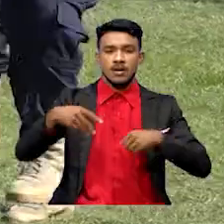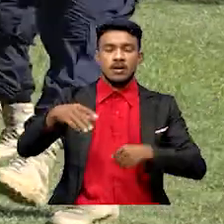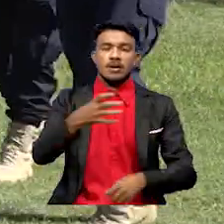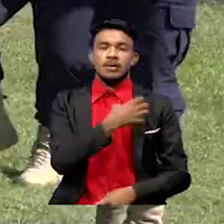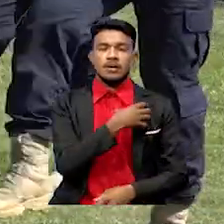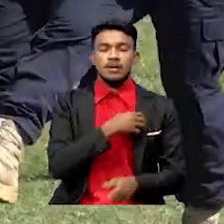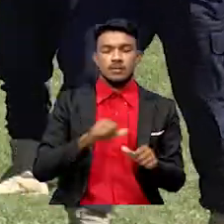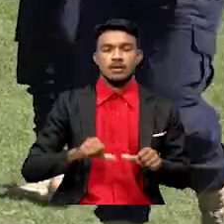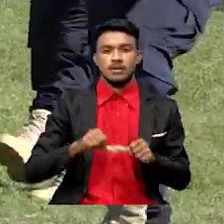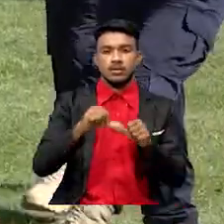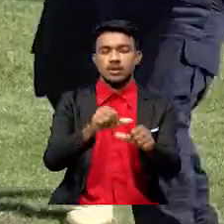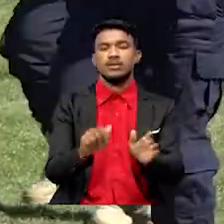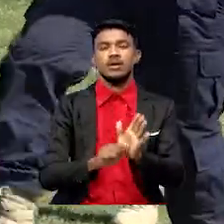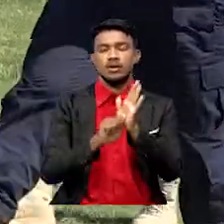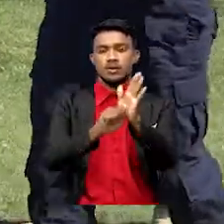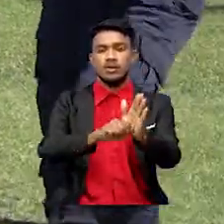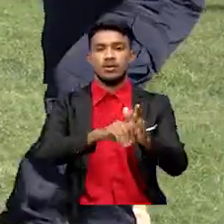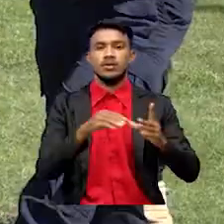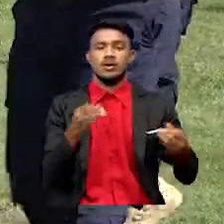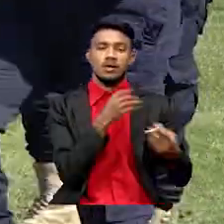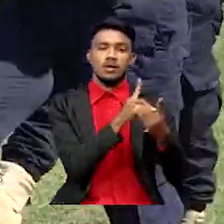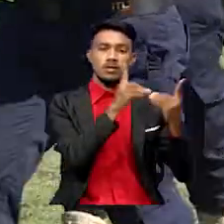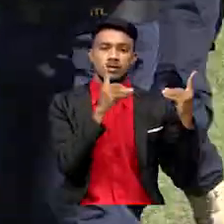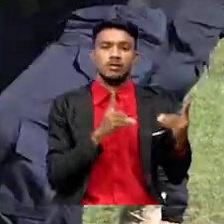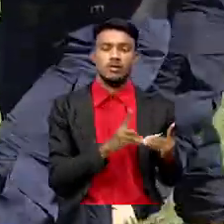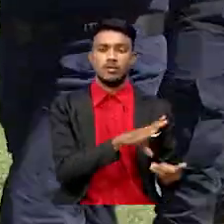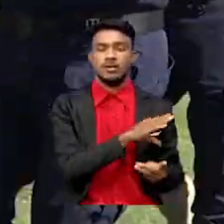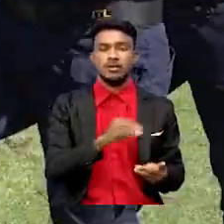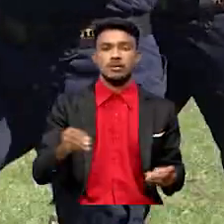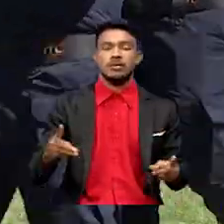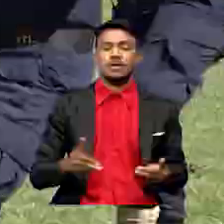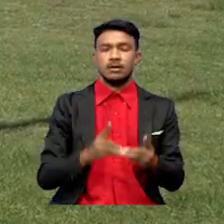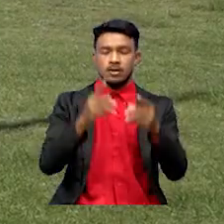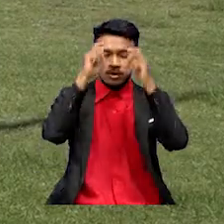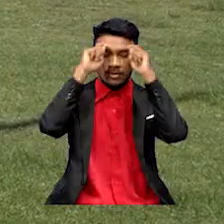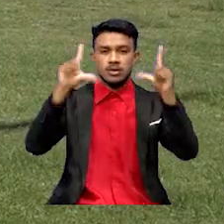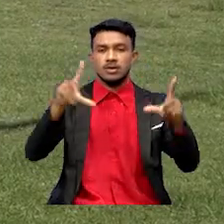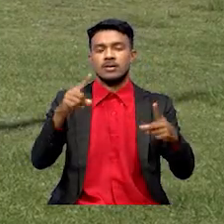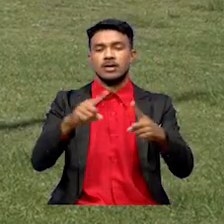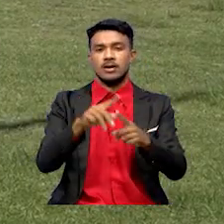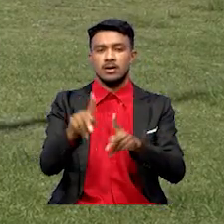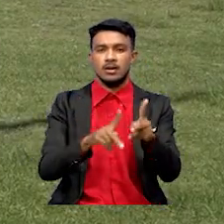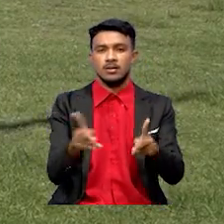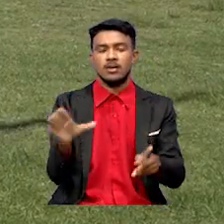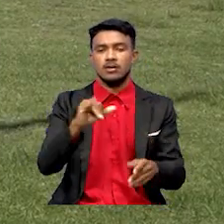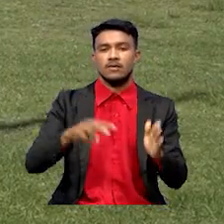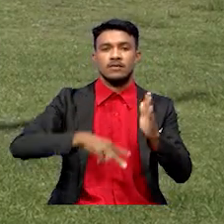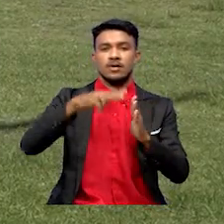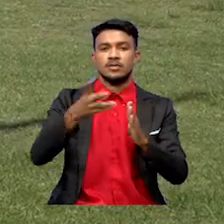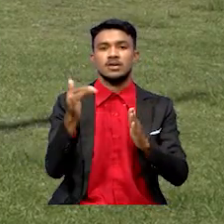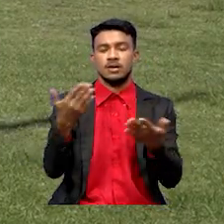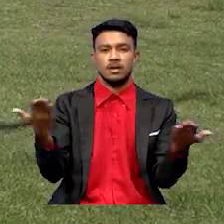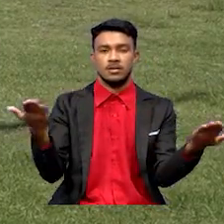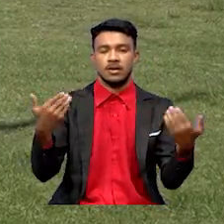atu continuam a turnê do homem ou dedicação ba timor-leste ba ninia povu no valor Sidney guerra à